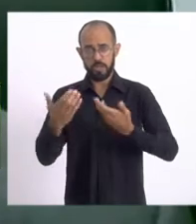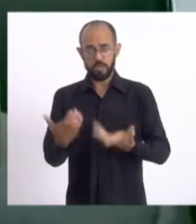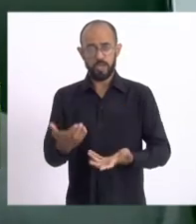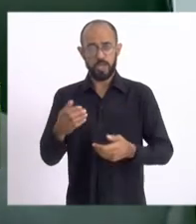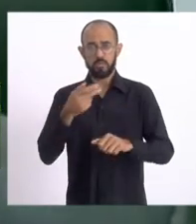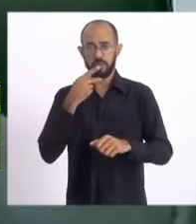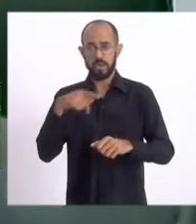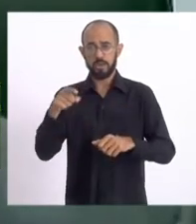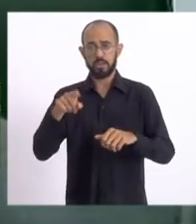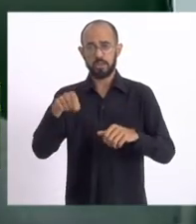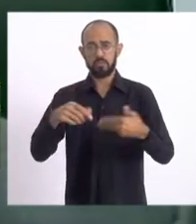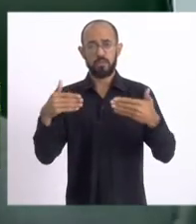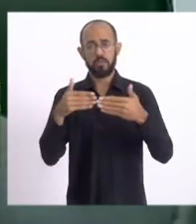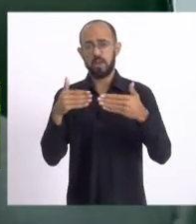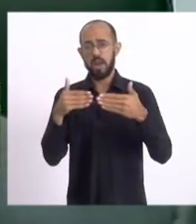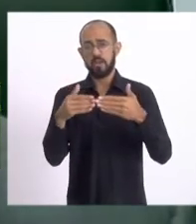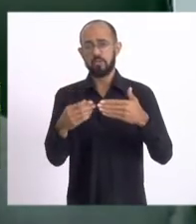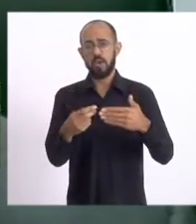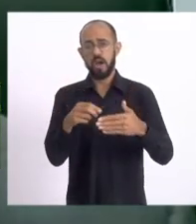duas emendas.